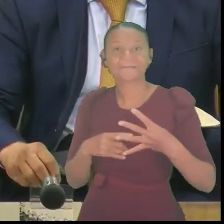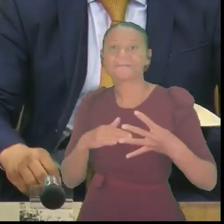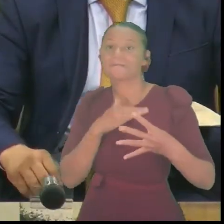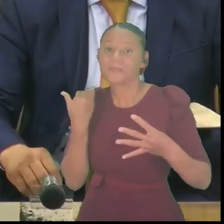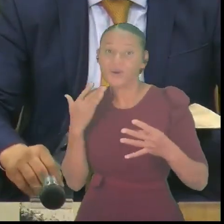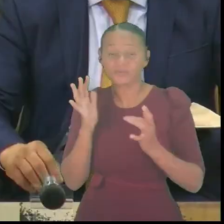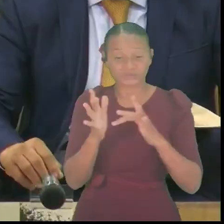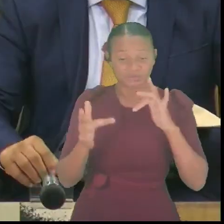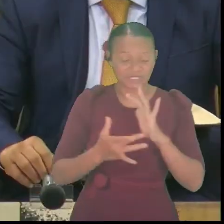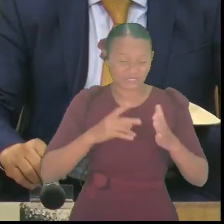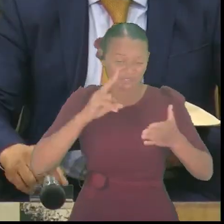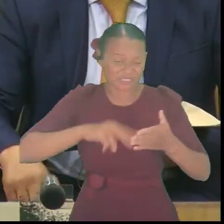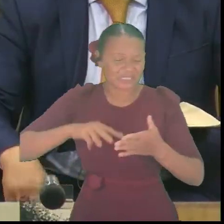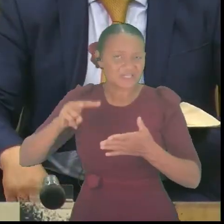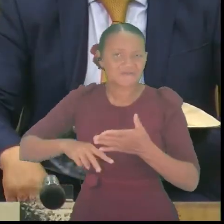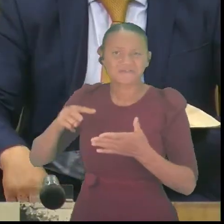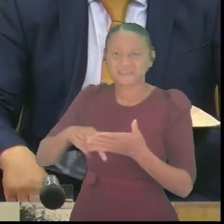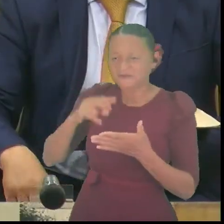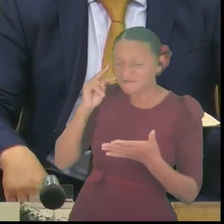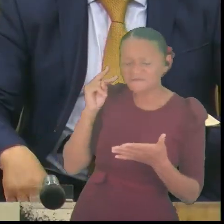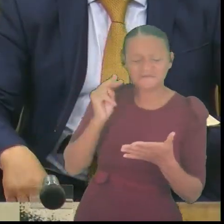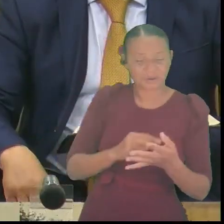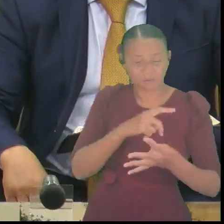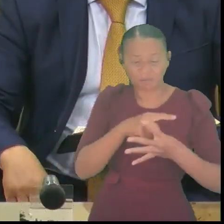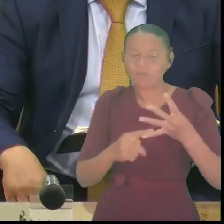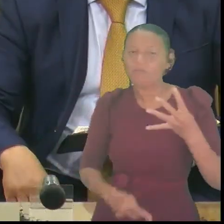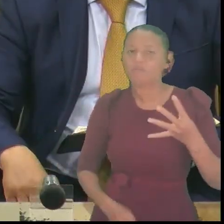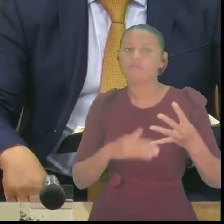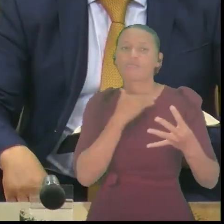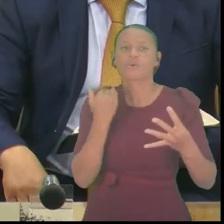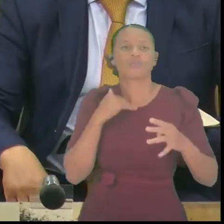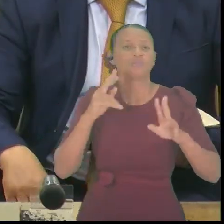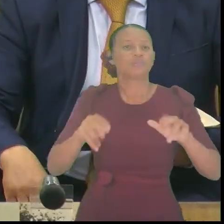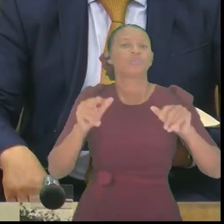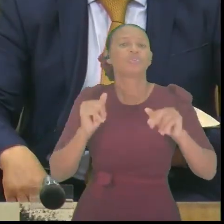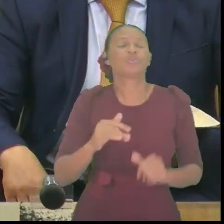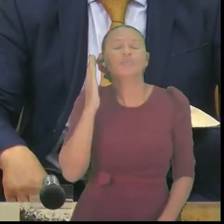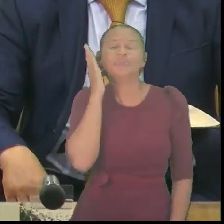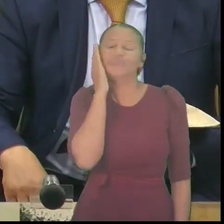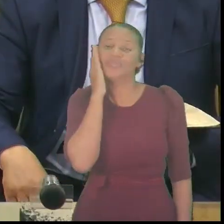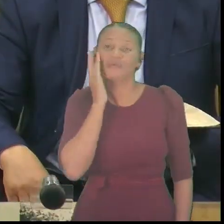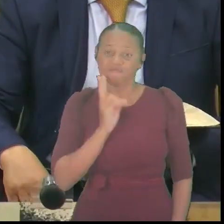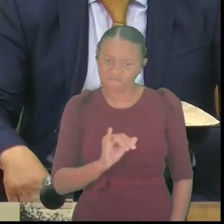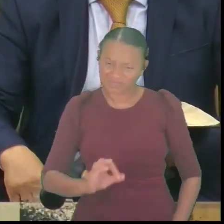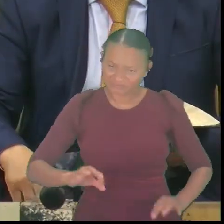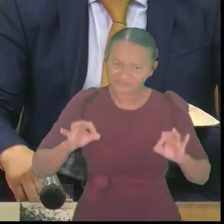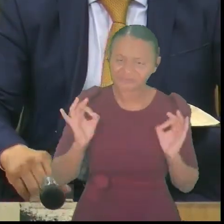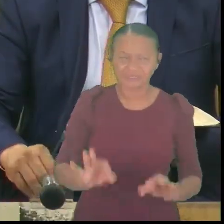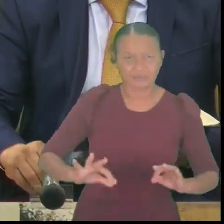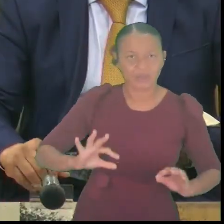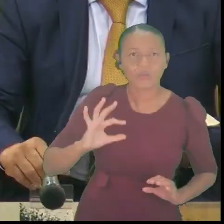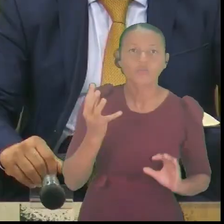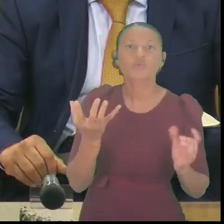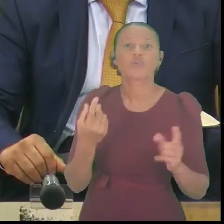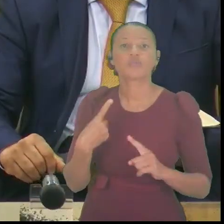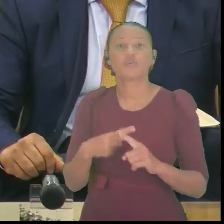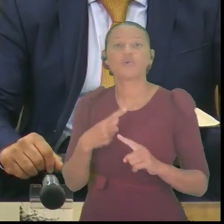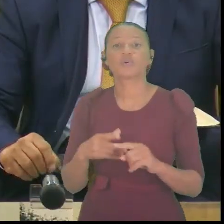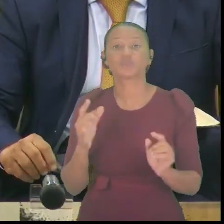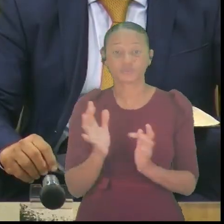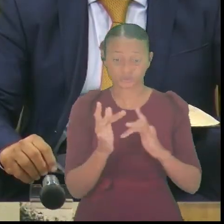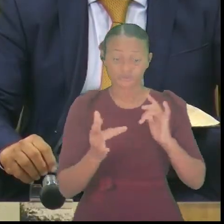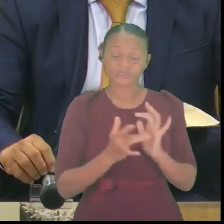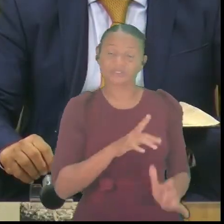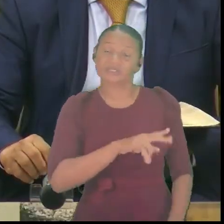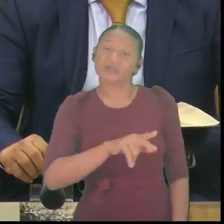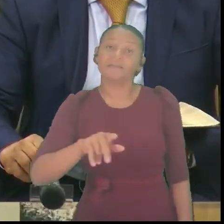você ler isso e não ver Jesus morrendo 4 mortes, você nunca vai entender o que realmente está acontecendo aqui. Porque Jesus, irmãos,